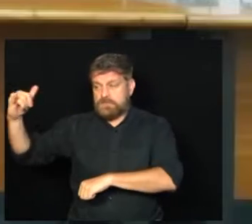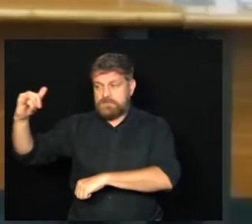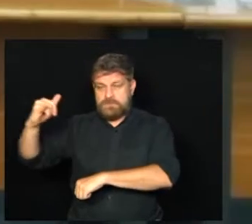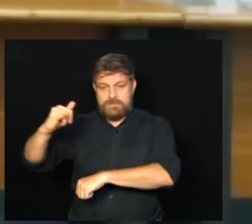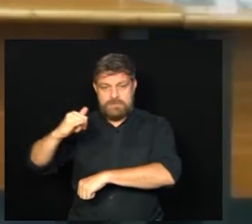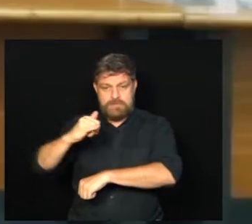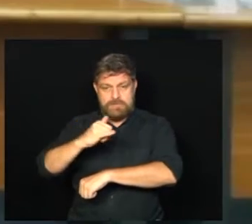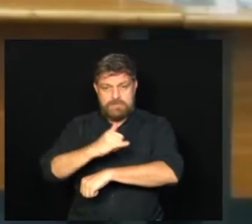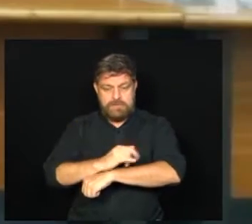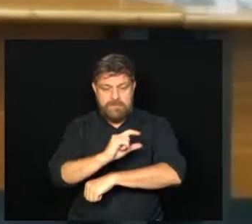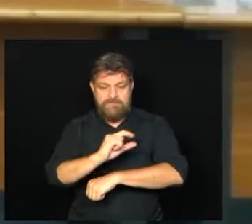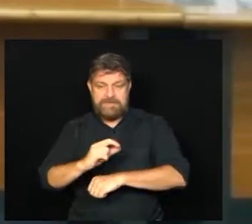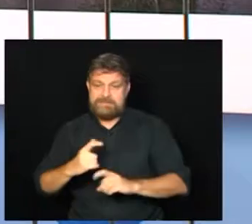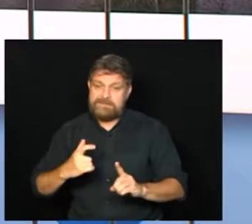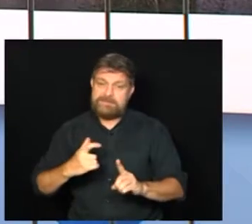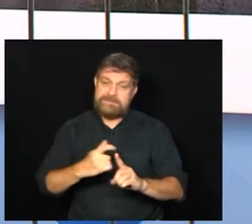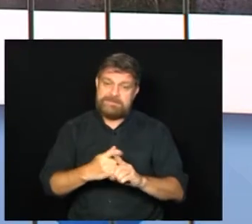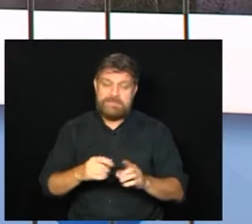na cidade.